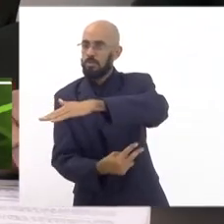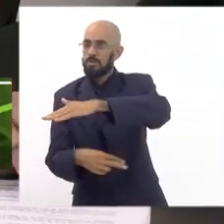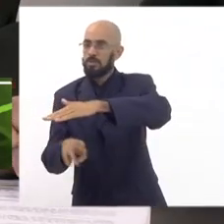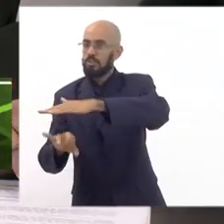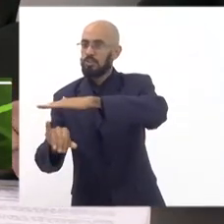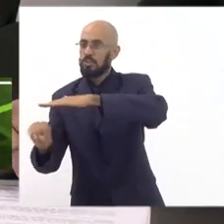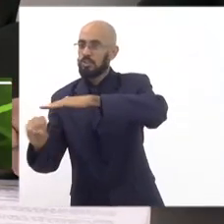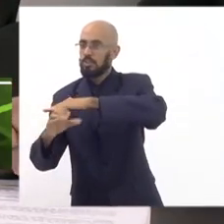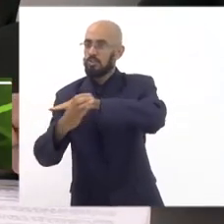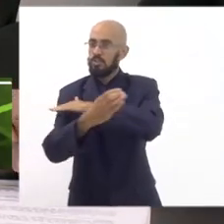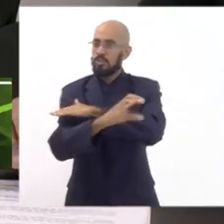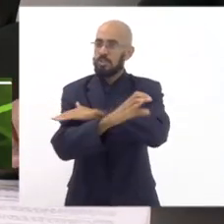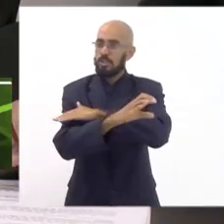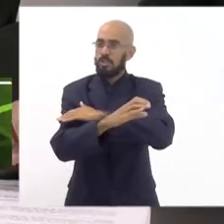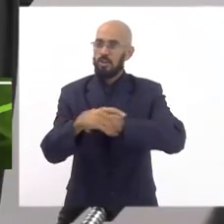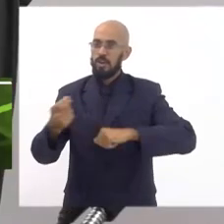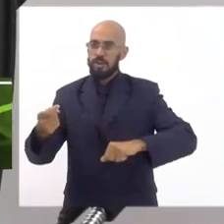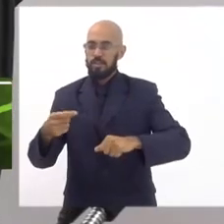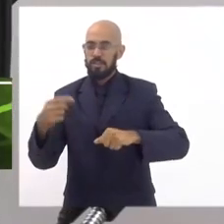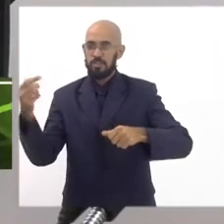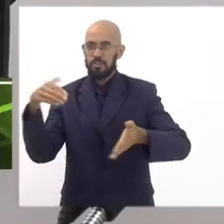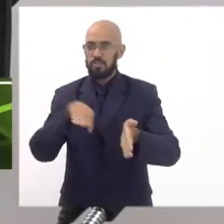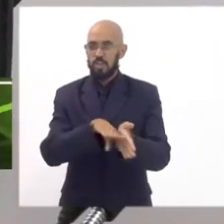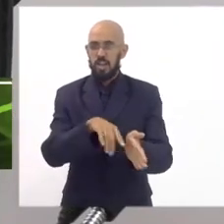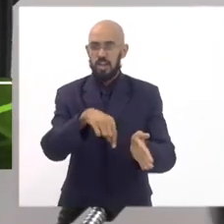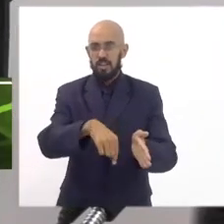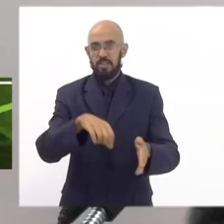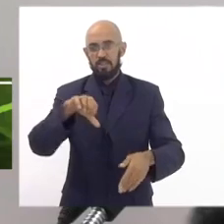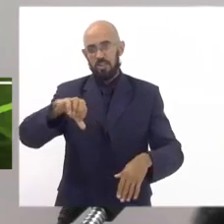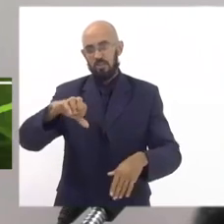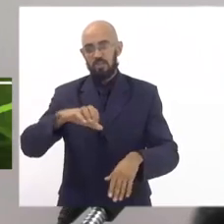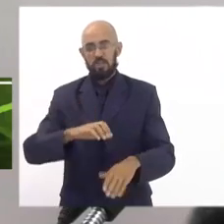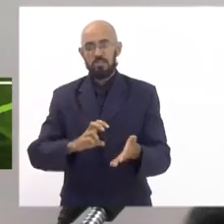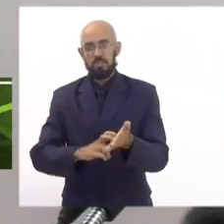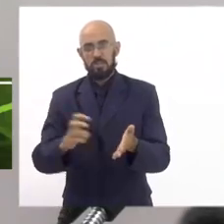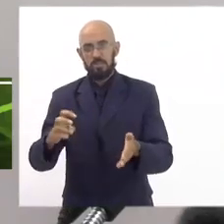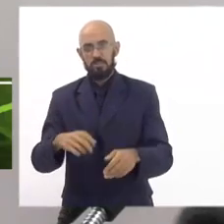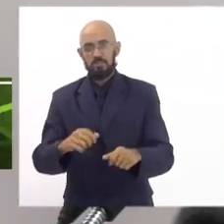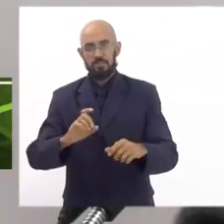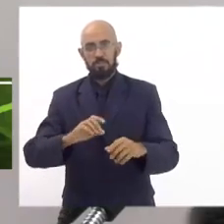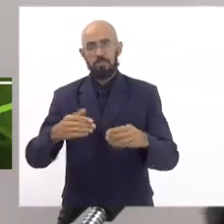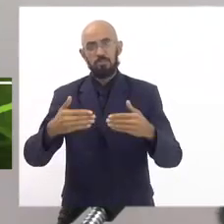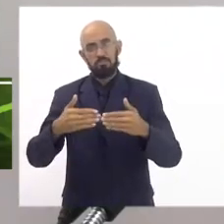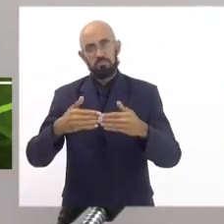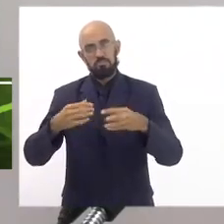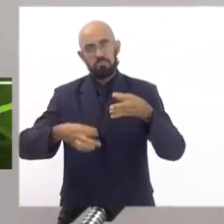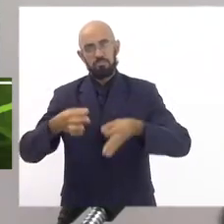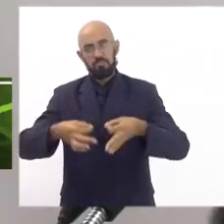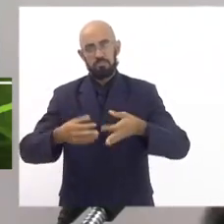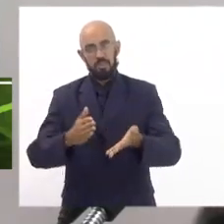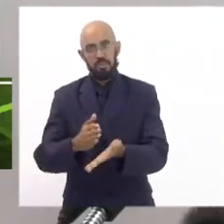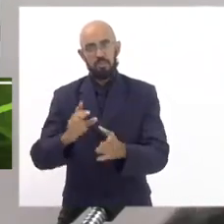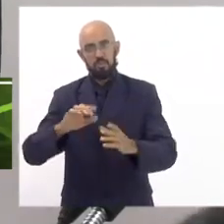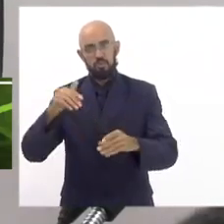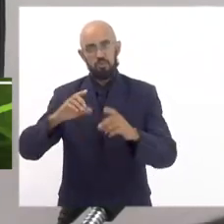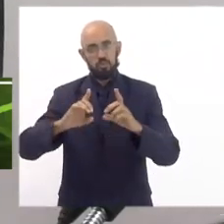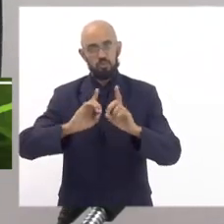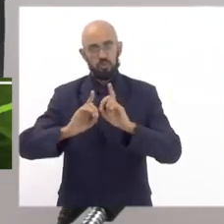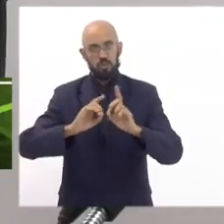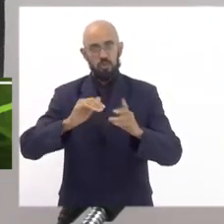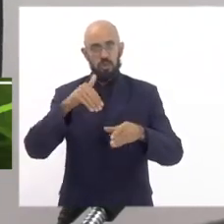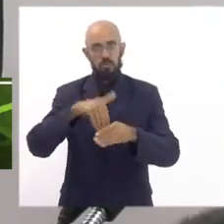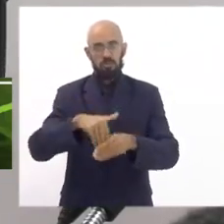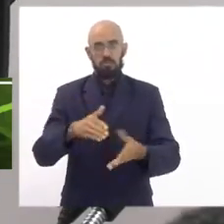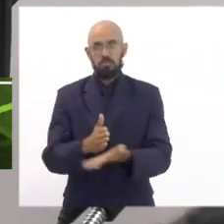e chegaria às 9 da manhã. Parecer pela juridicidade. Em discussão, em votação, aprovado.